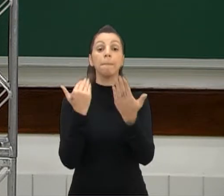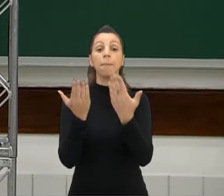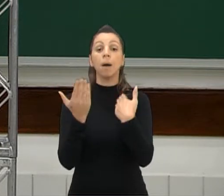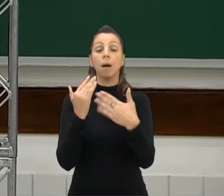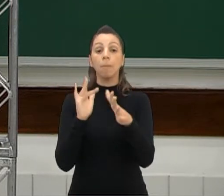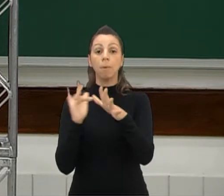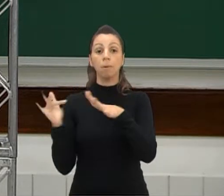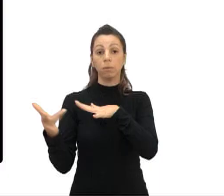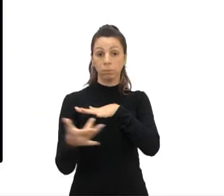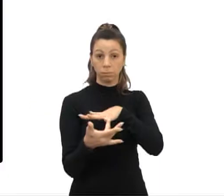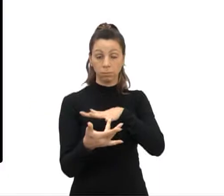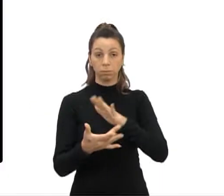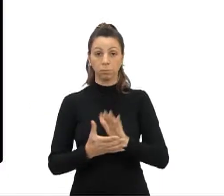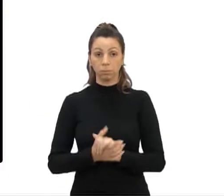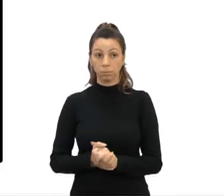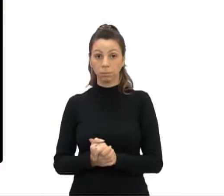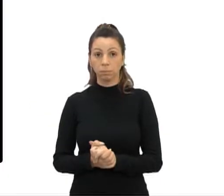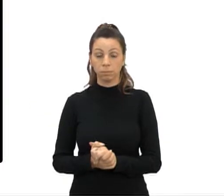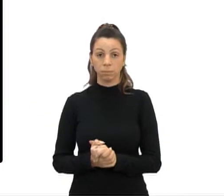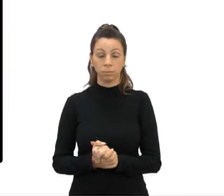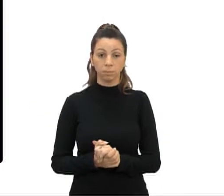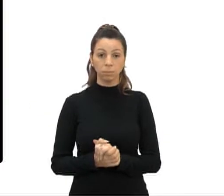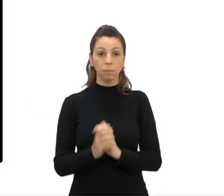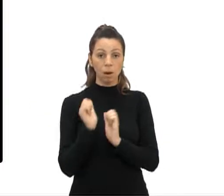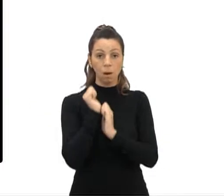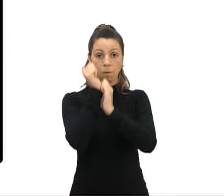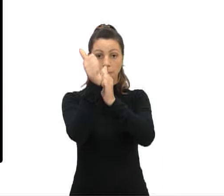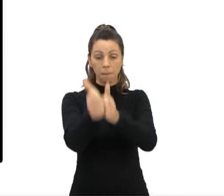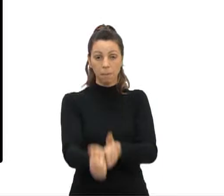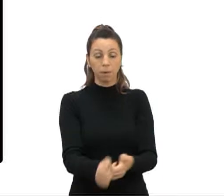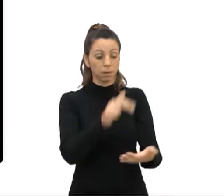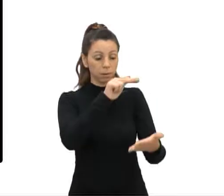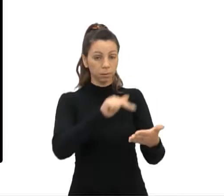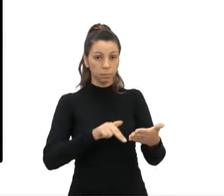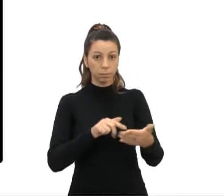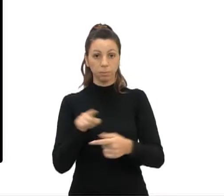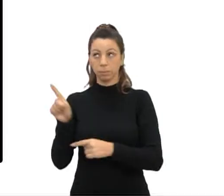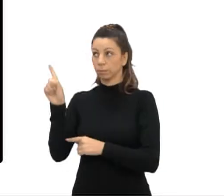saber. Olha só, acompanhem comigo a leitura.